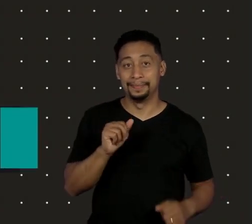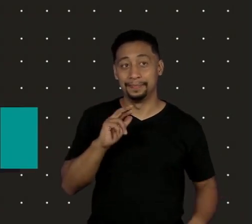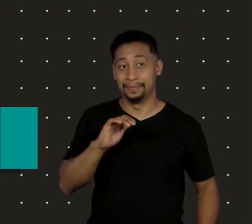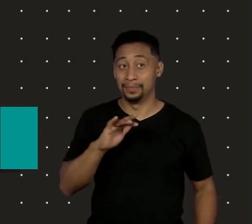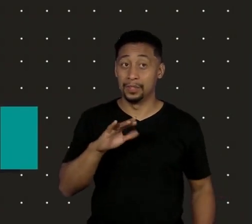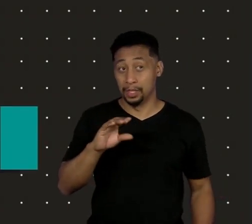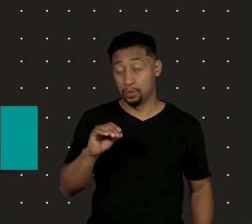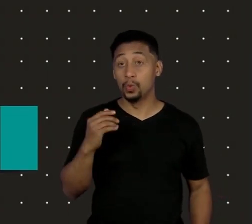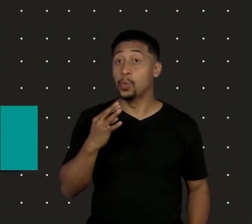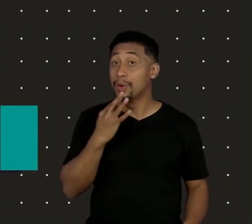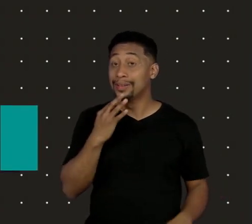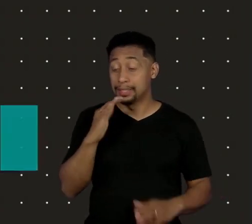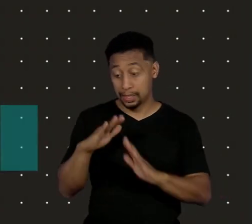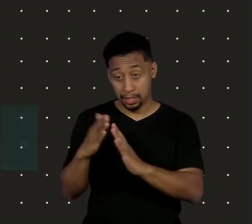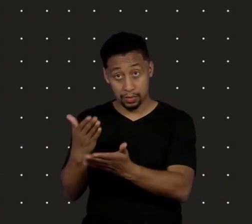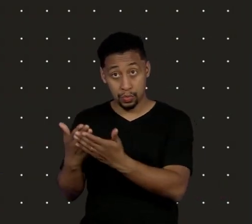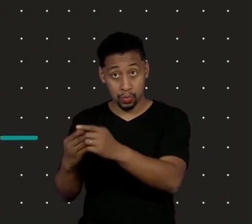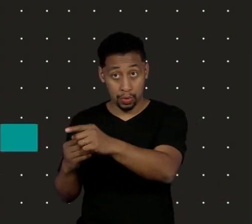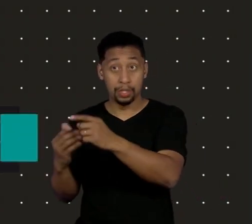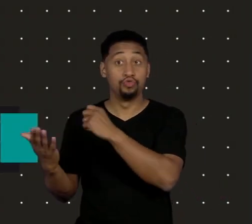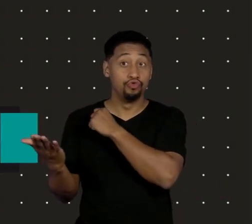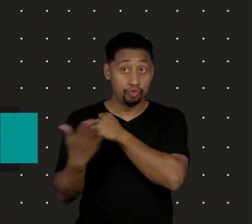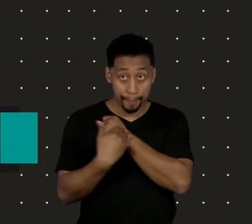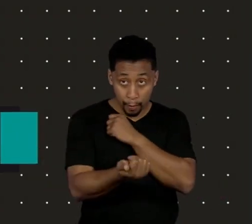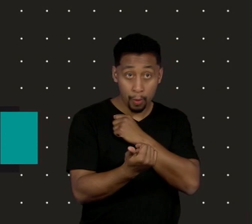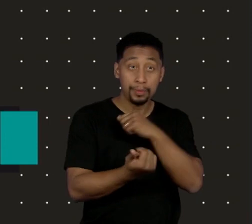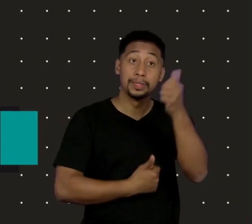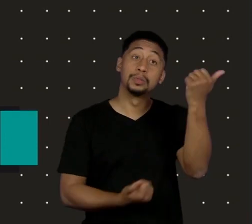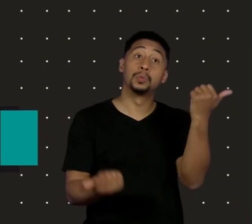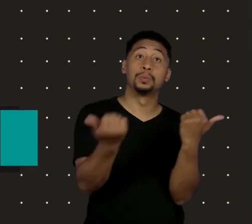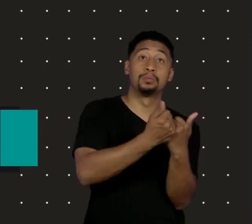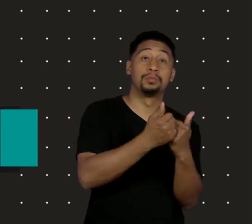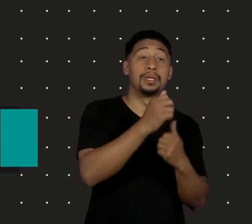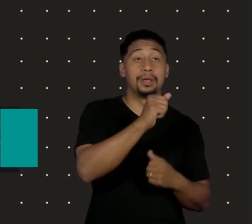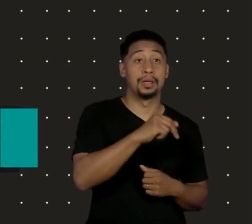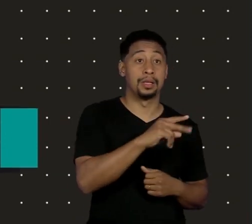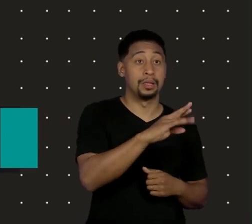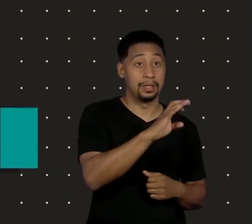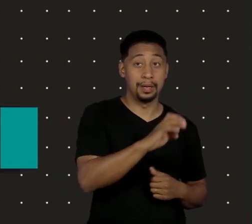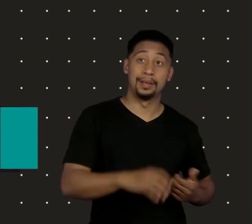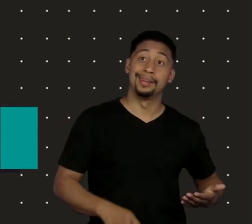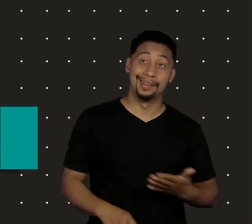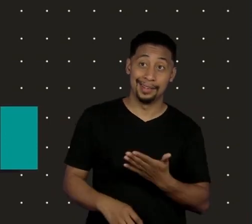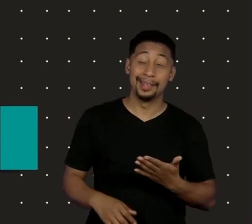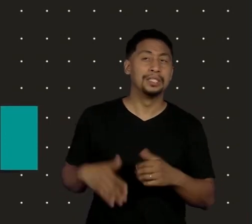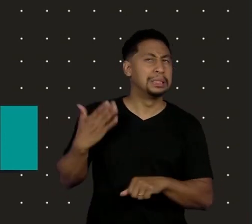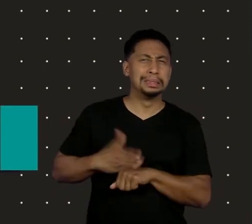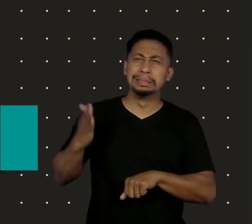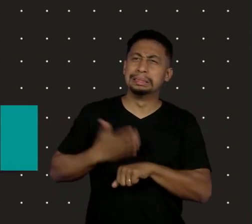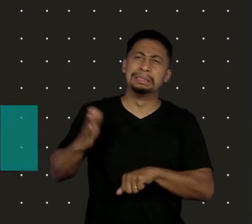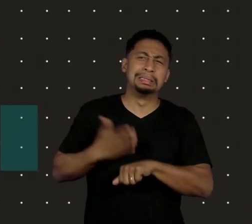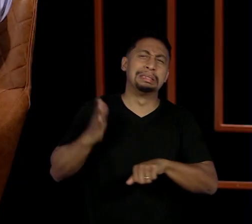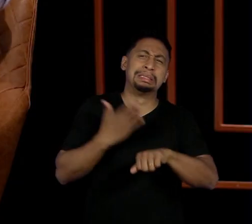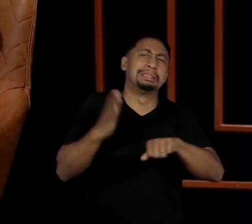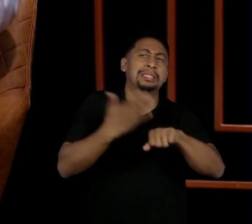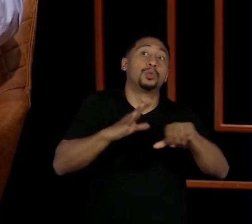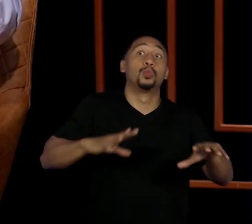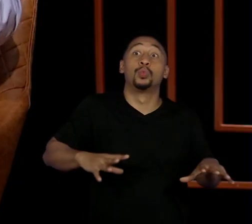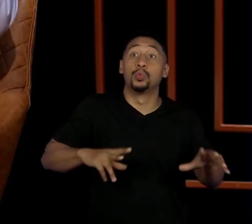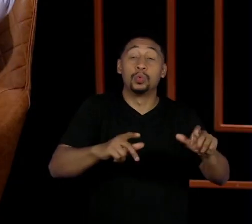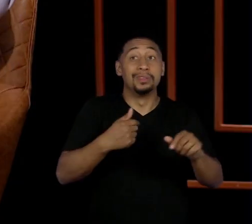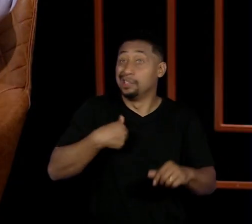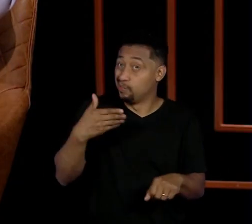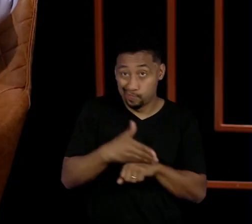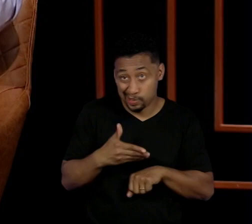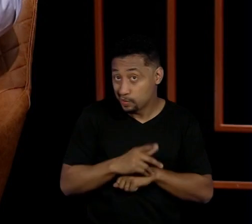na Cal, que me chamou para substituir o André Matos, que ensaiou todo o processo do Ateneu, que eu não